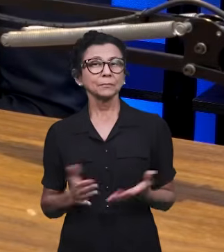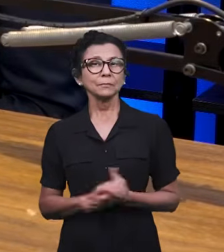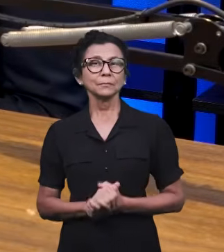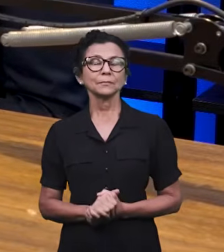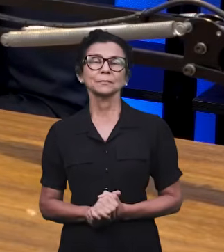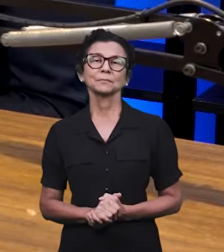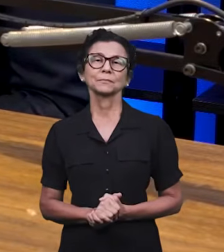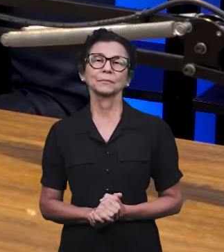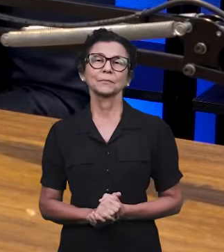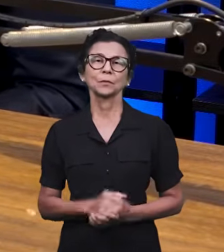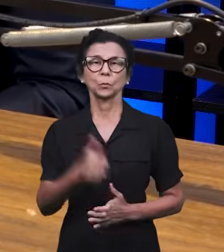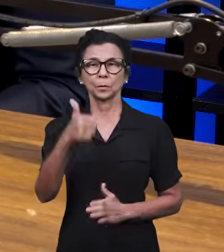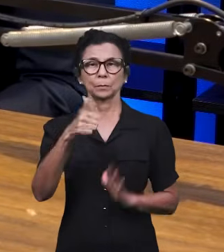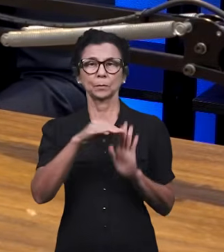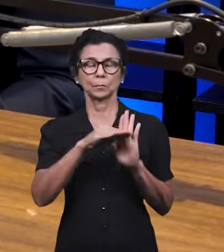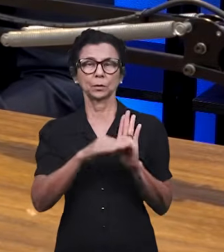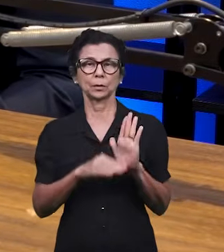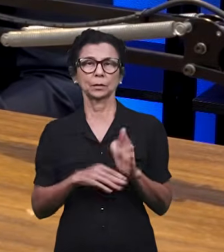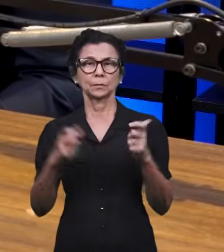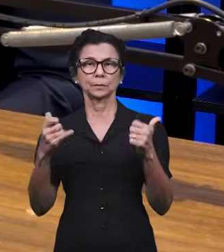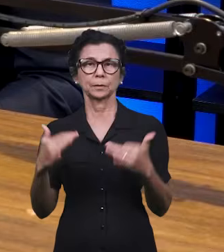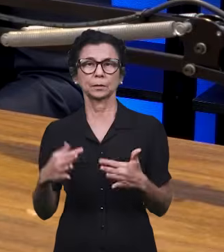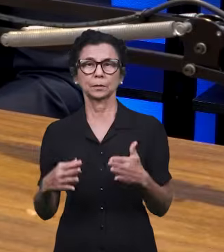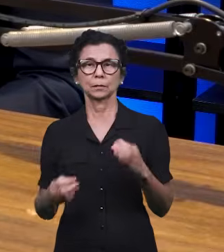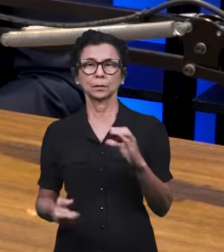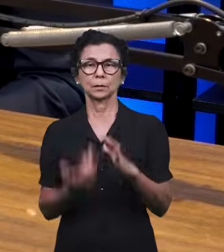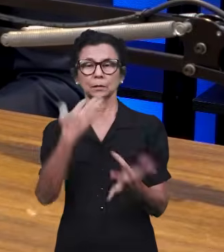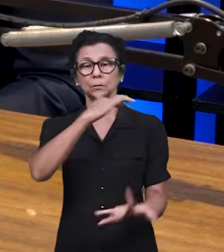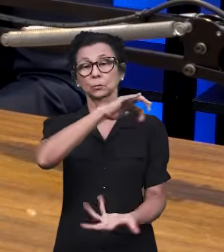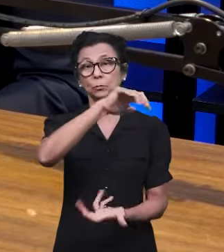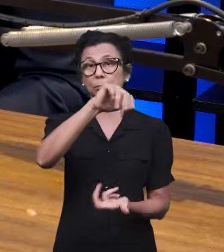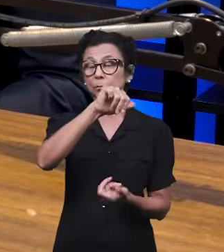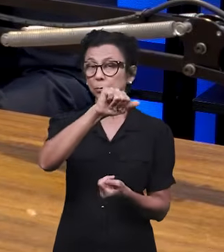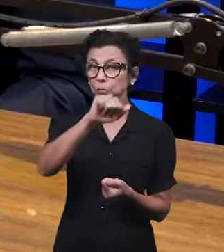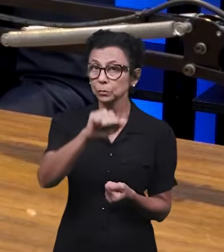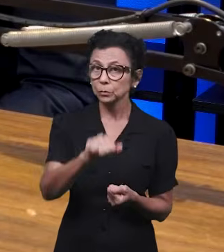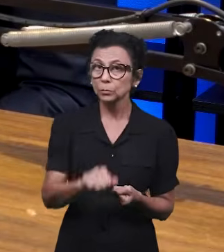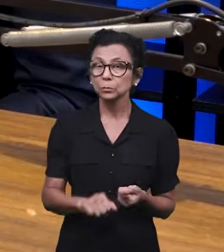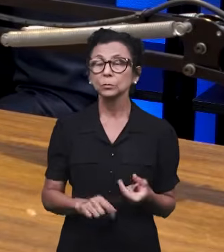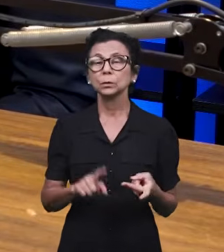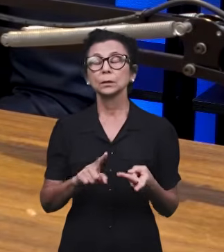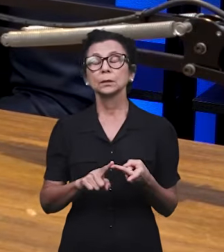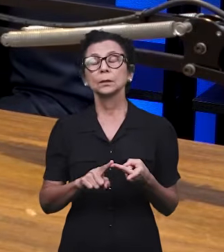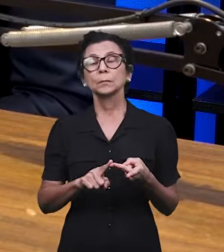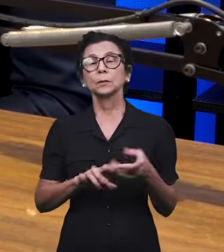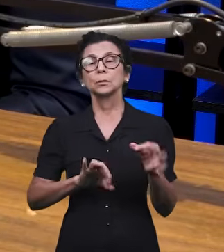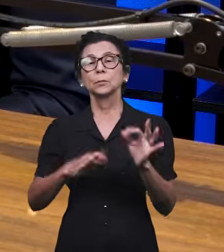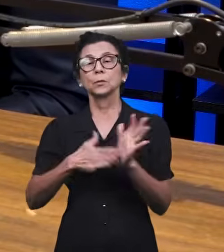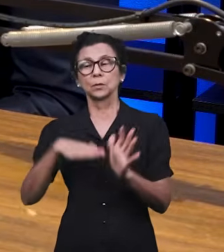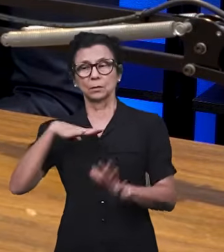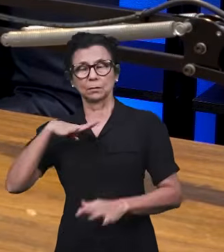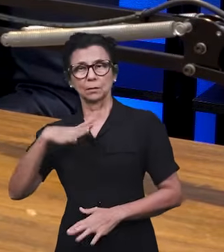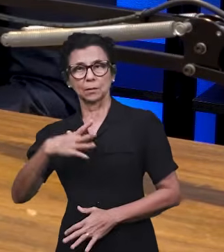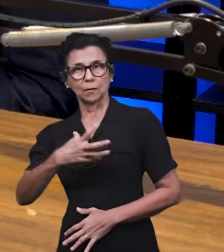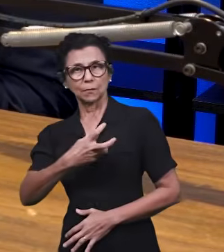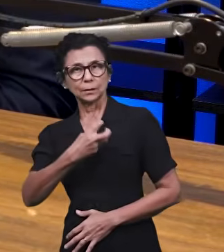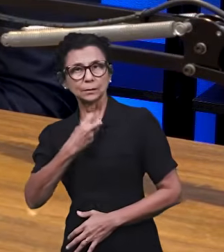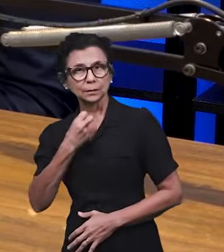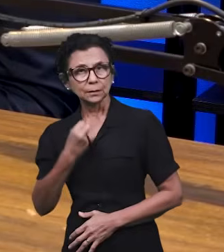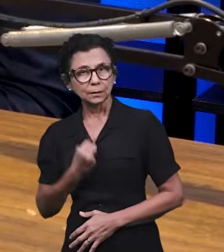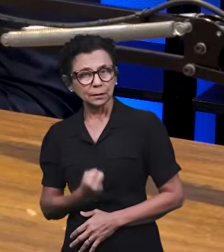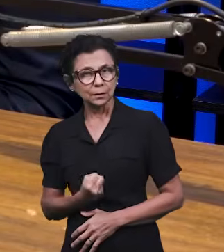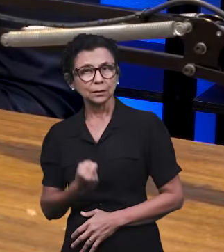primeiro episódio, nós falamos da obra criadora, nós falamos também da obra redentora, né, de todo o